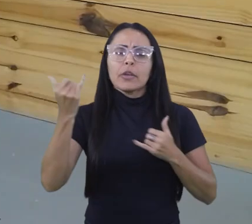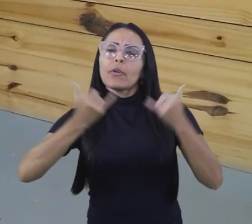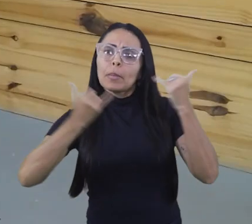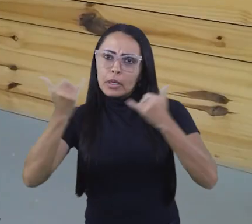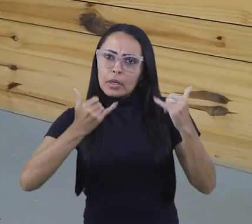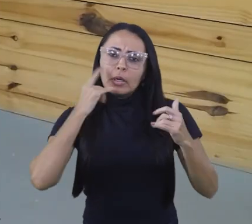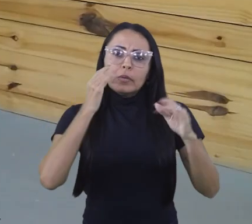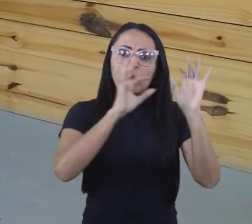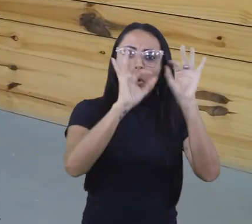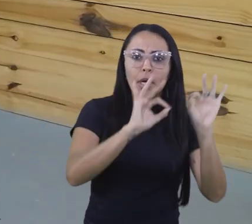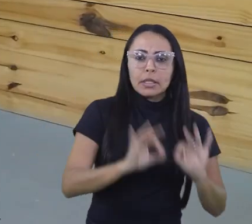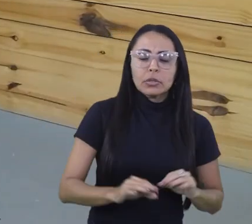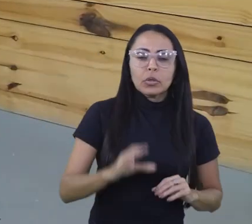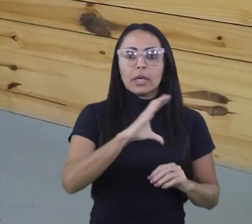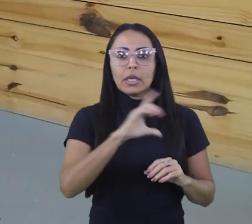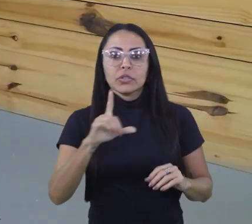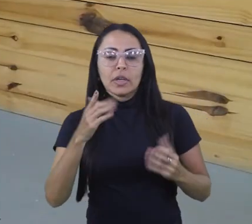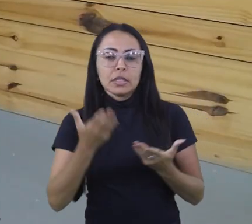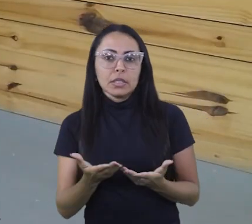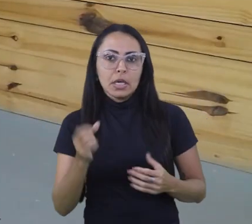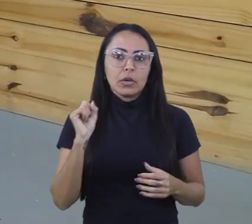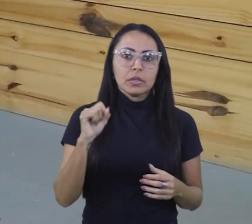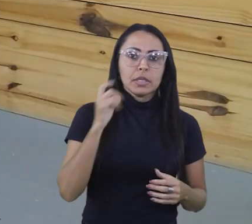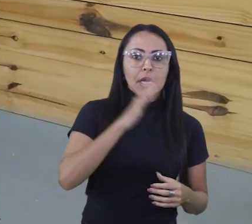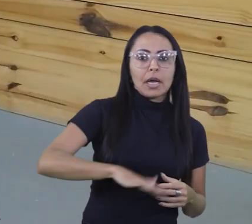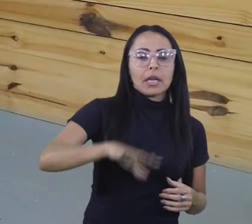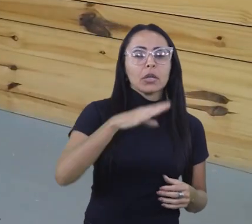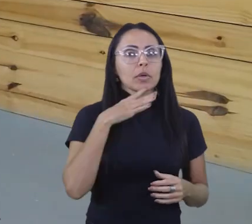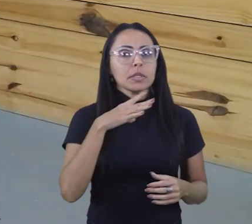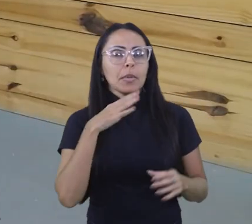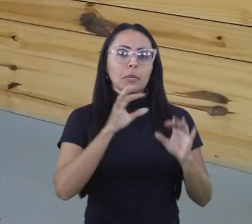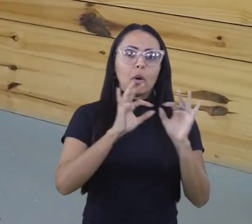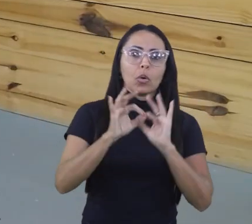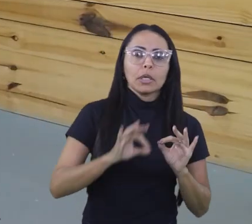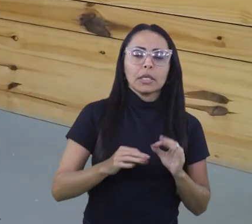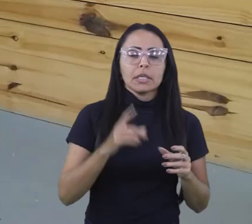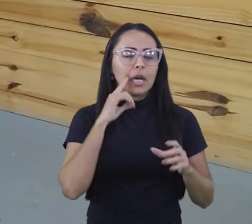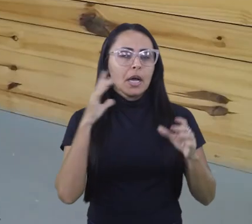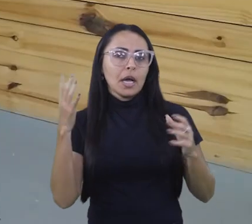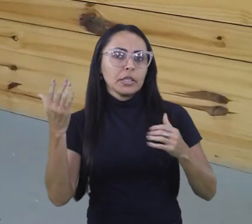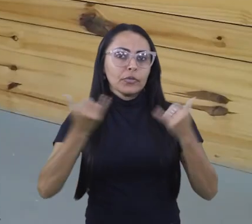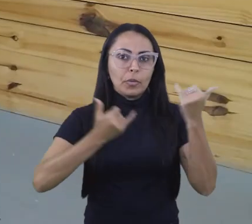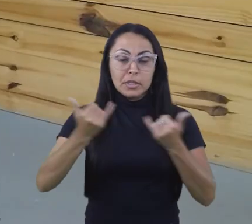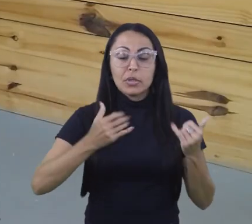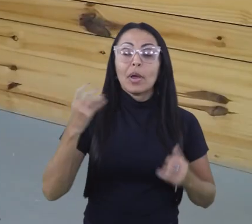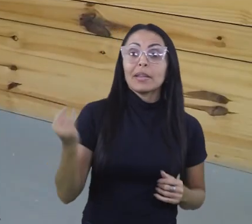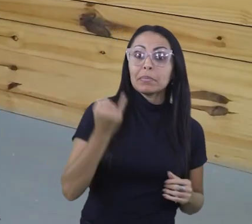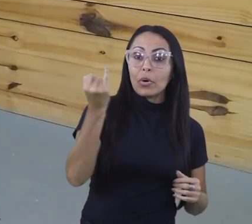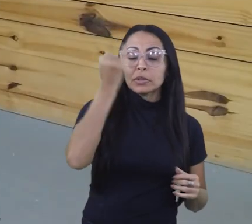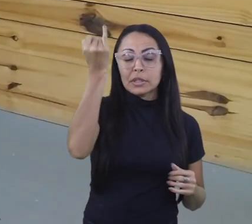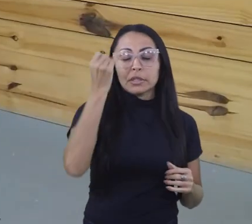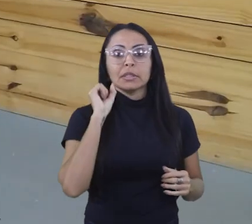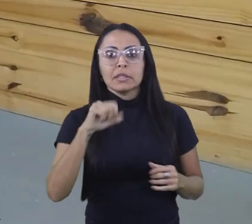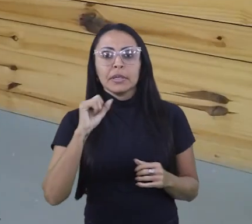foram organizadas, nessa classificação científica das áreas de conhecimento para organizar fisicamente a informação, foi muito importante, porque Dewey